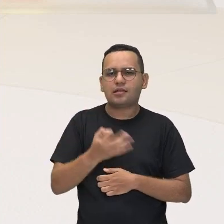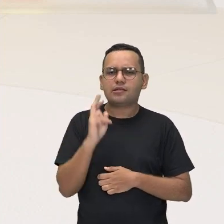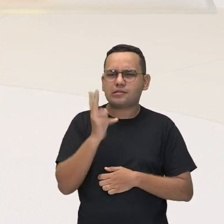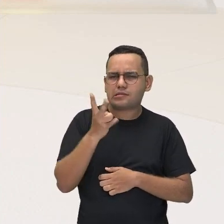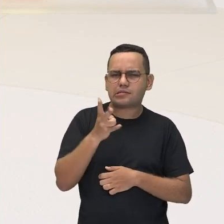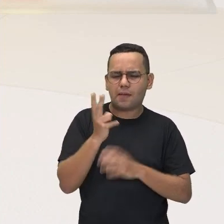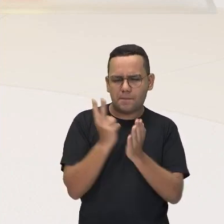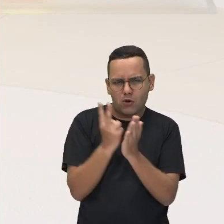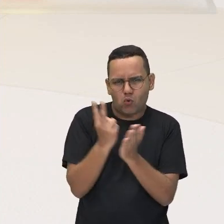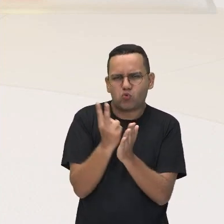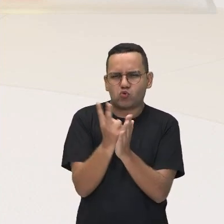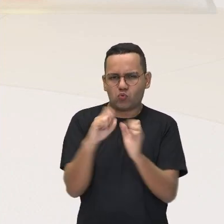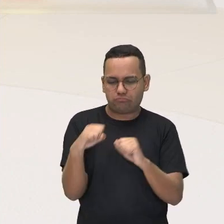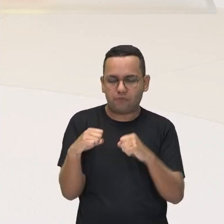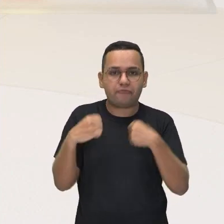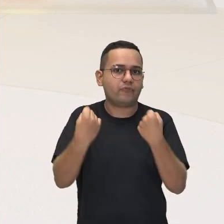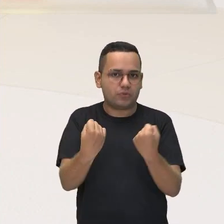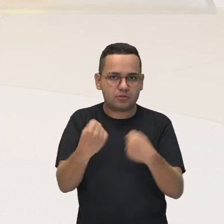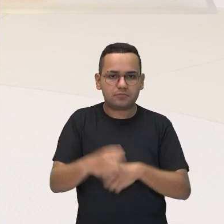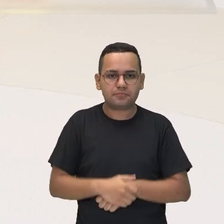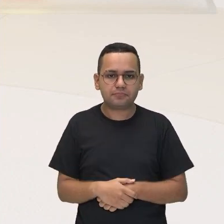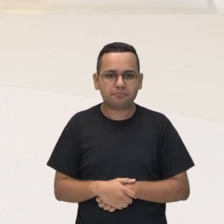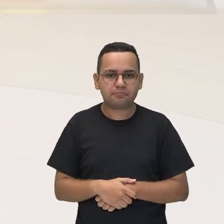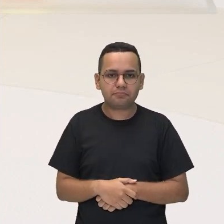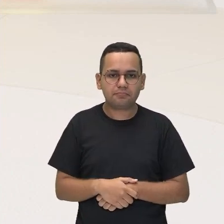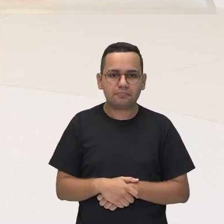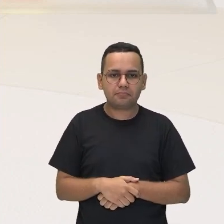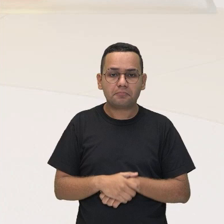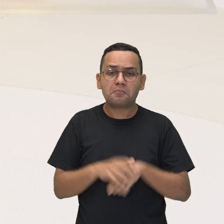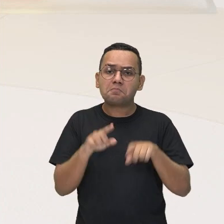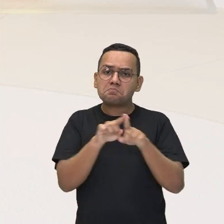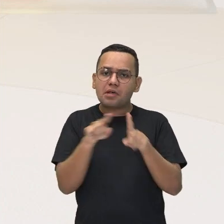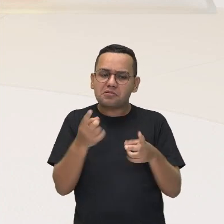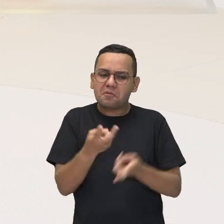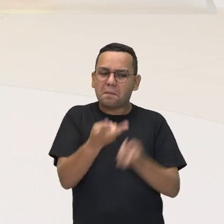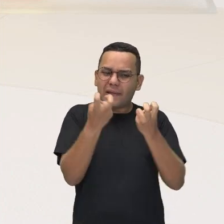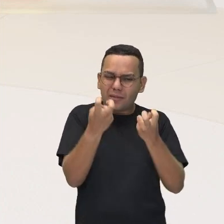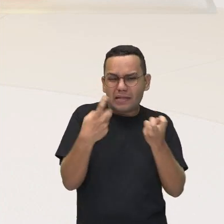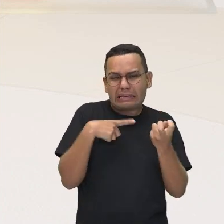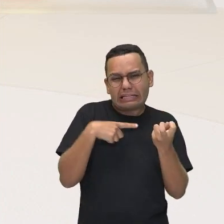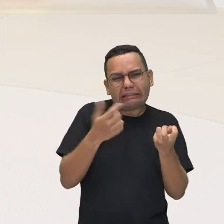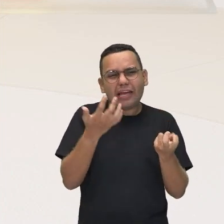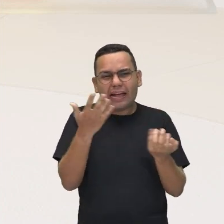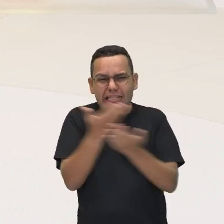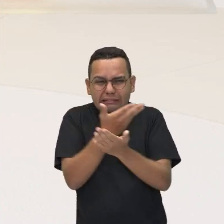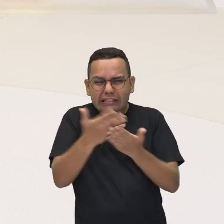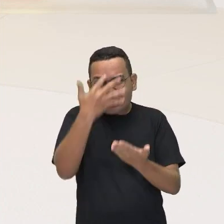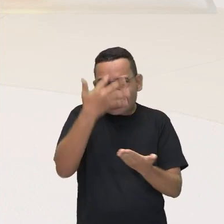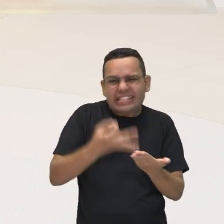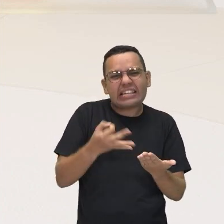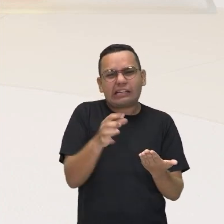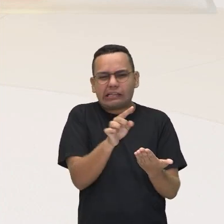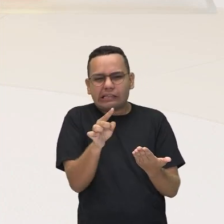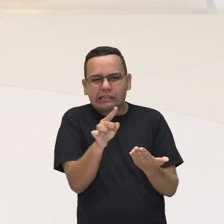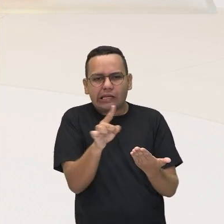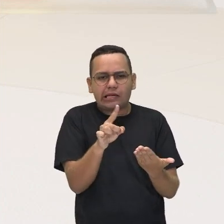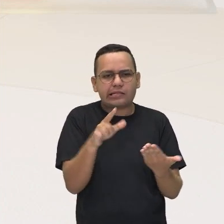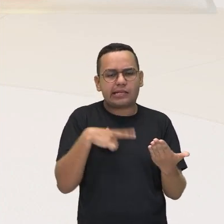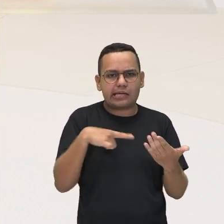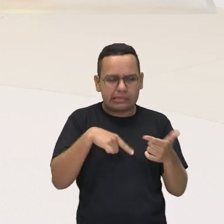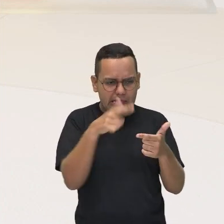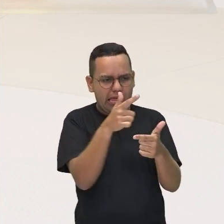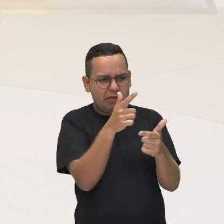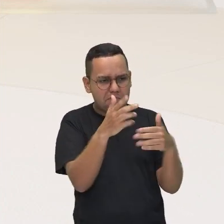Incertezas, obstáculos e dificuldades que podem surgir no caminho, eles podem gerar medo e